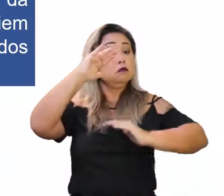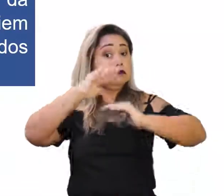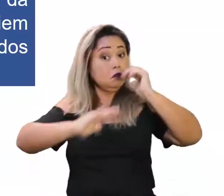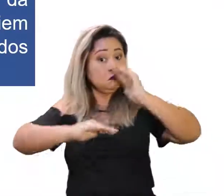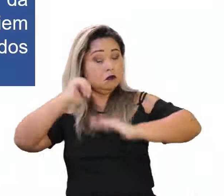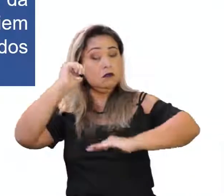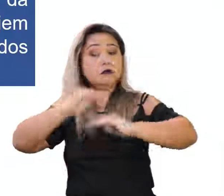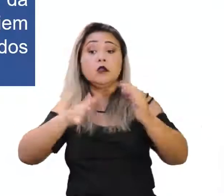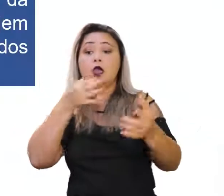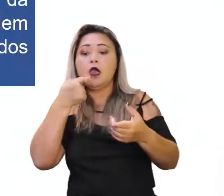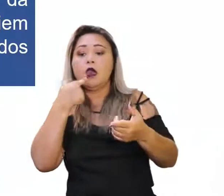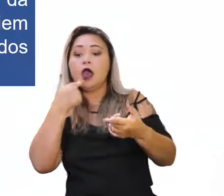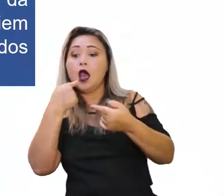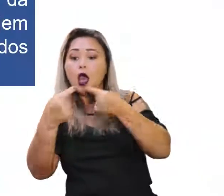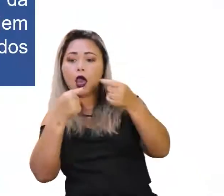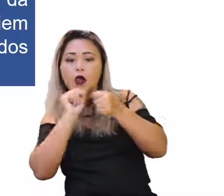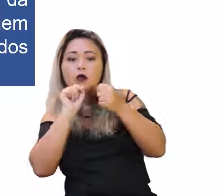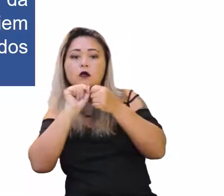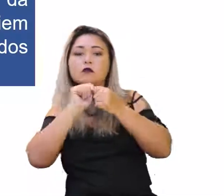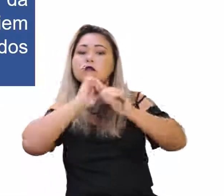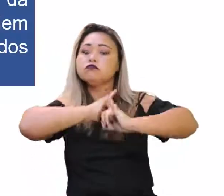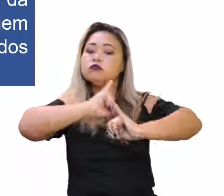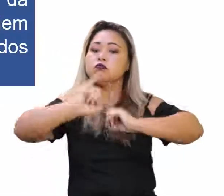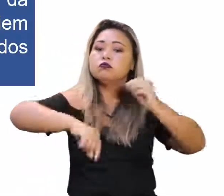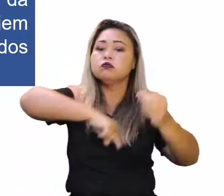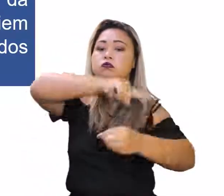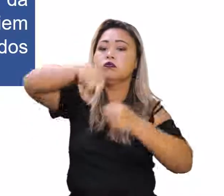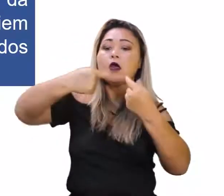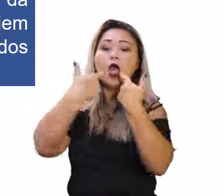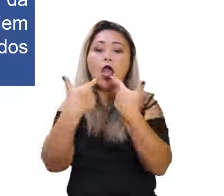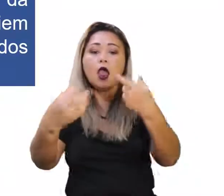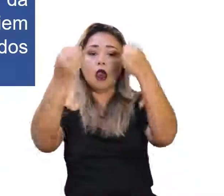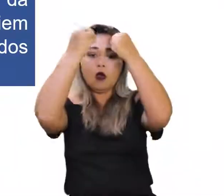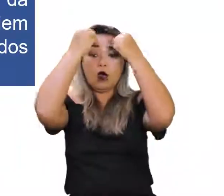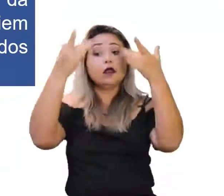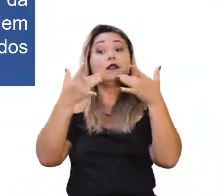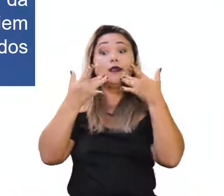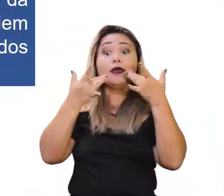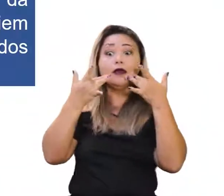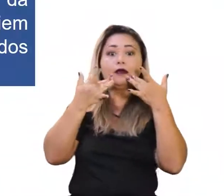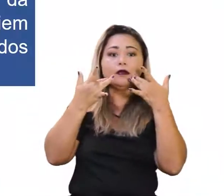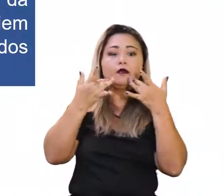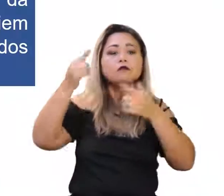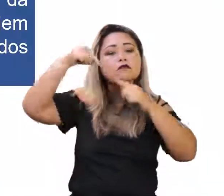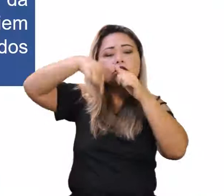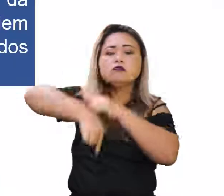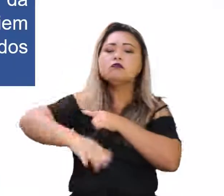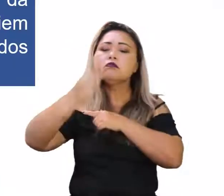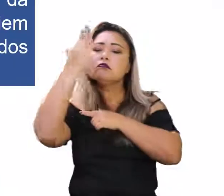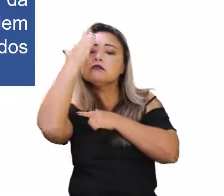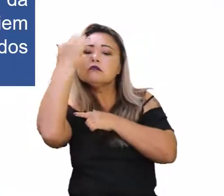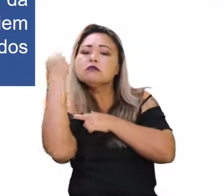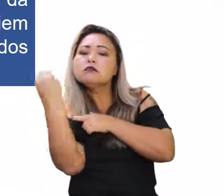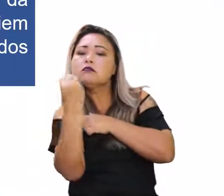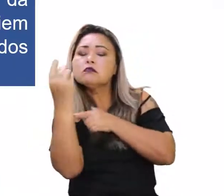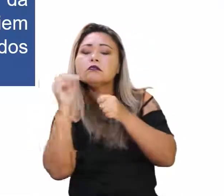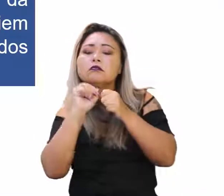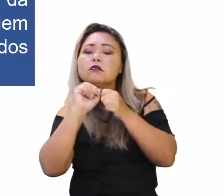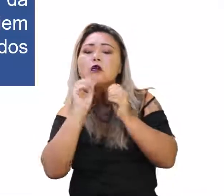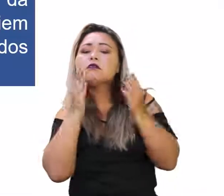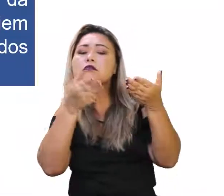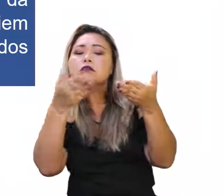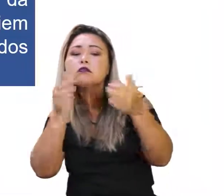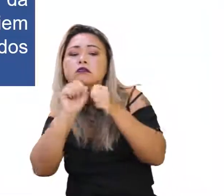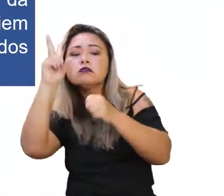dos profissionais da crítica e da divulgação e circulação da linguagem teatral. Aprofundar saberes sobre aspectos da história